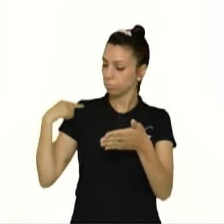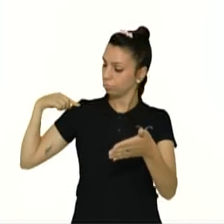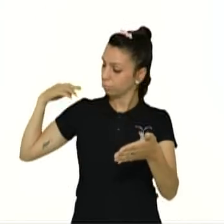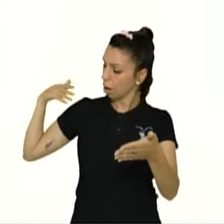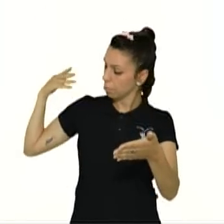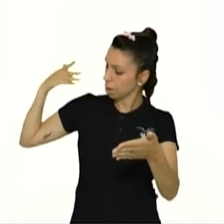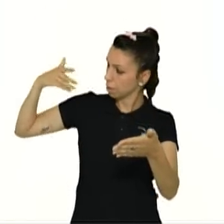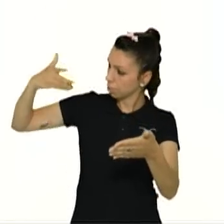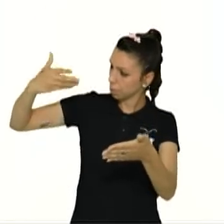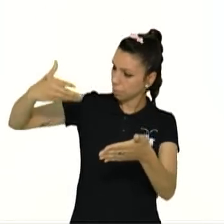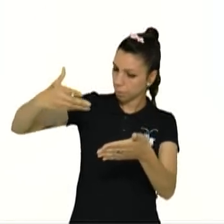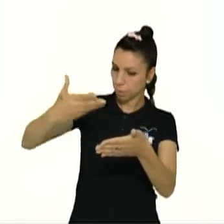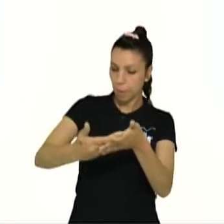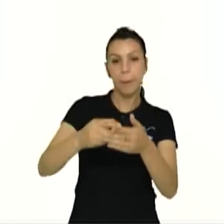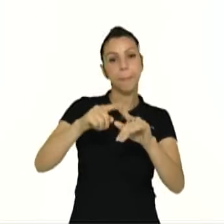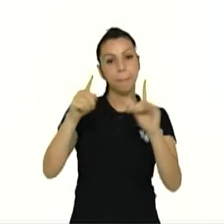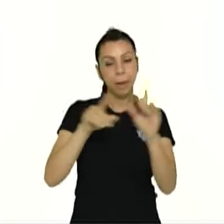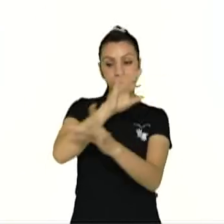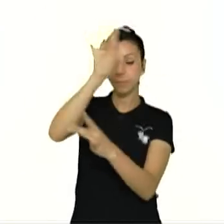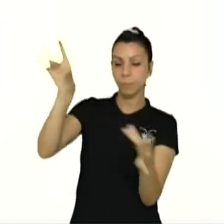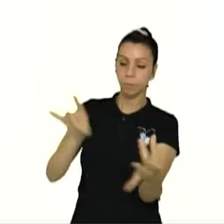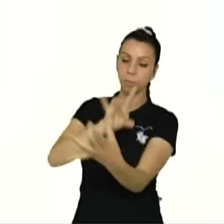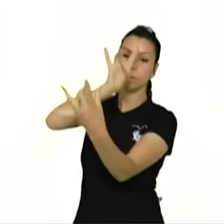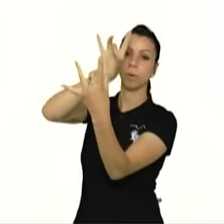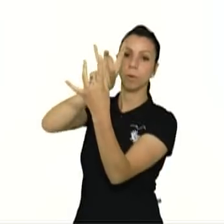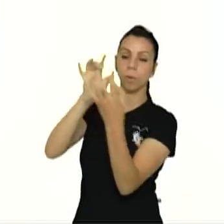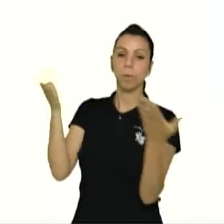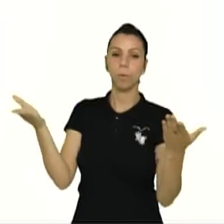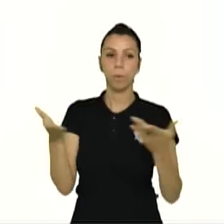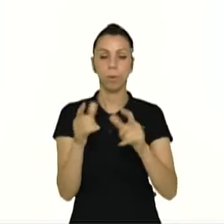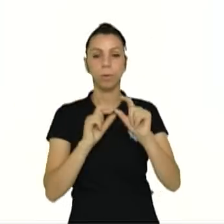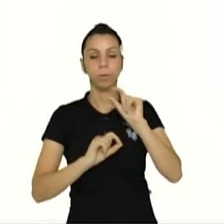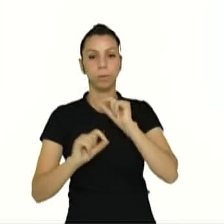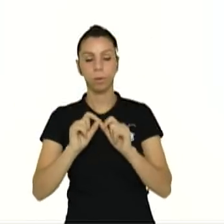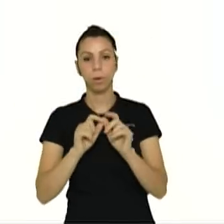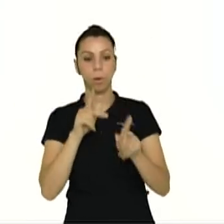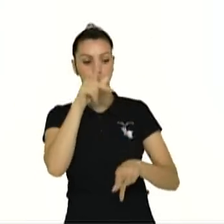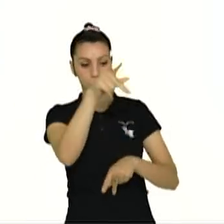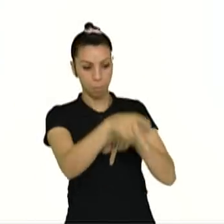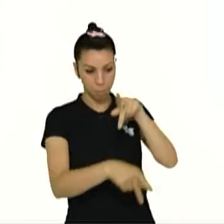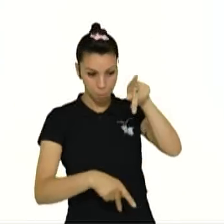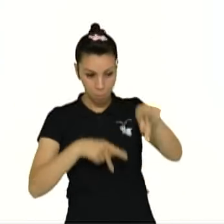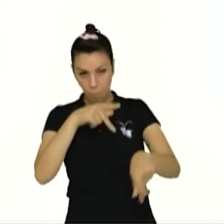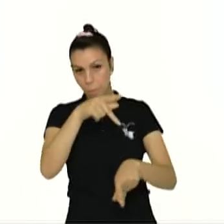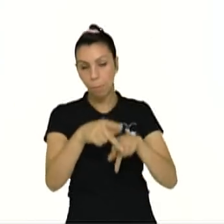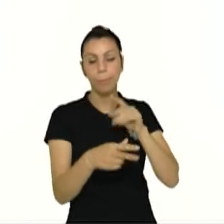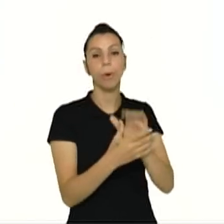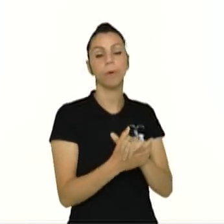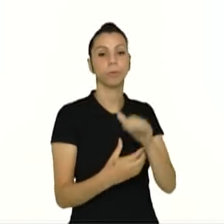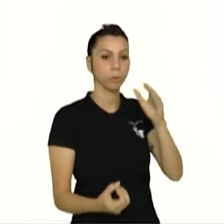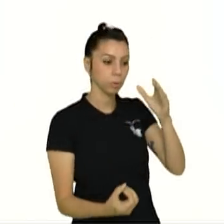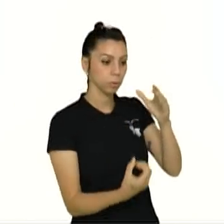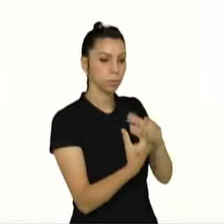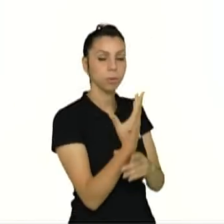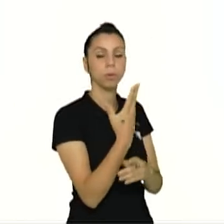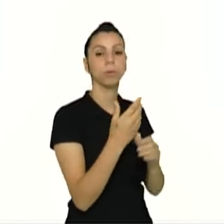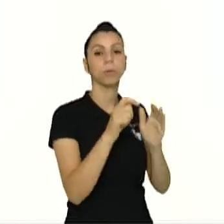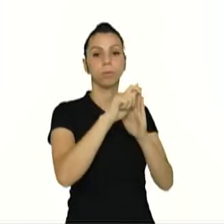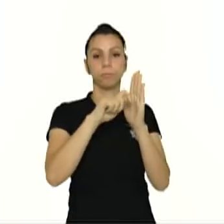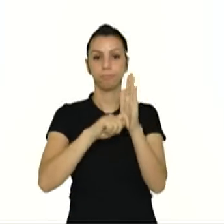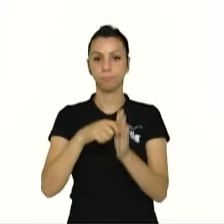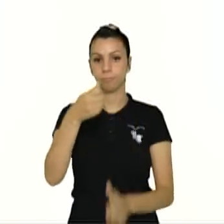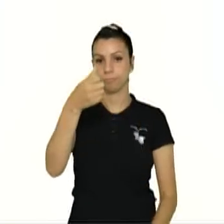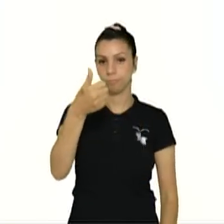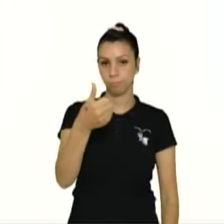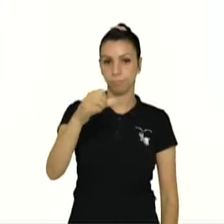E especialmente nesse conteúdo, povos originários no século XIX. Povos originários no século